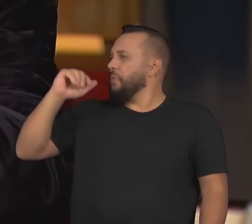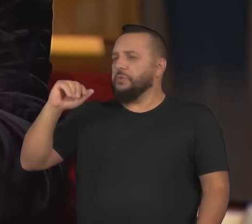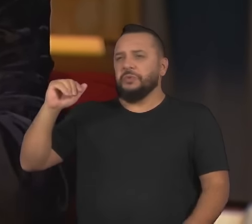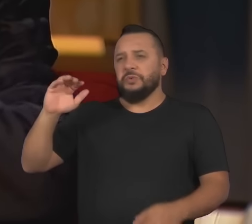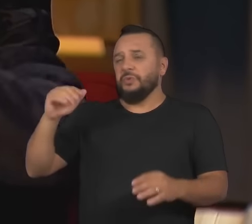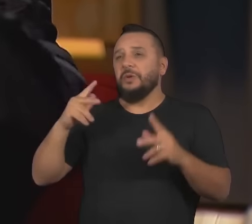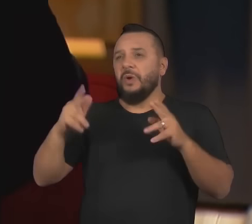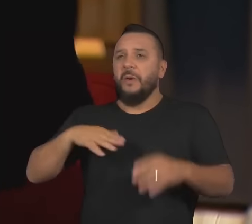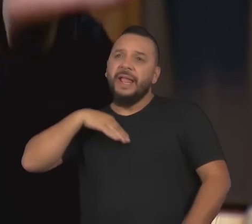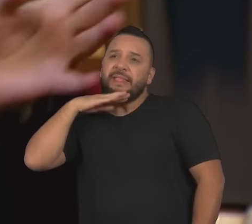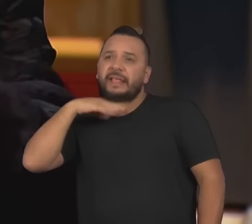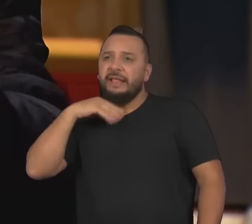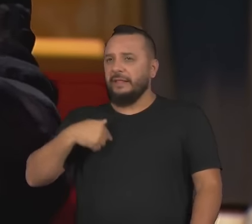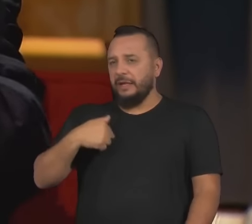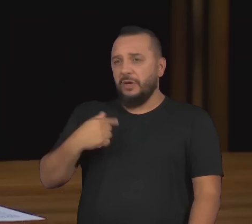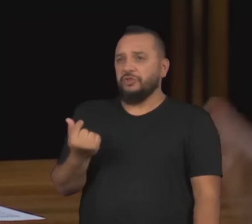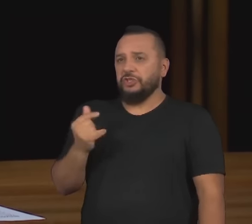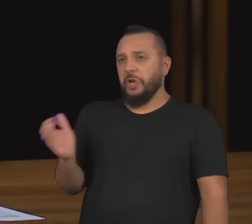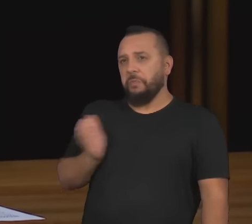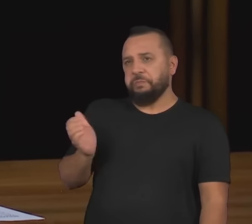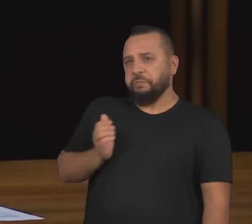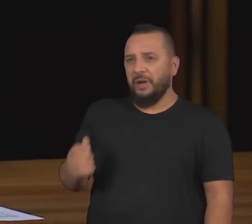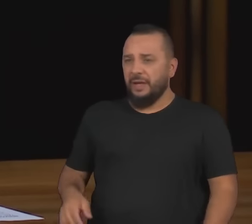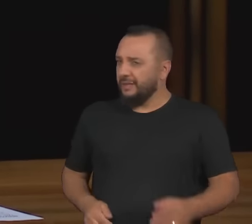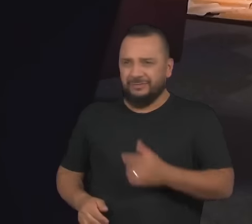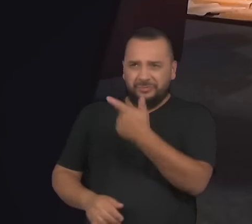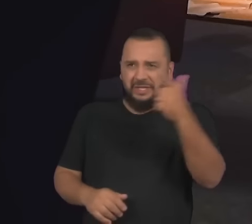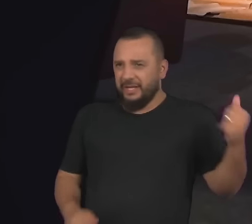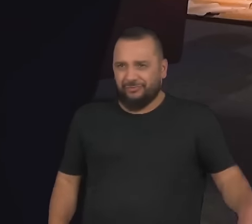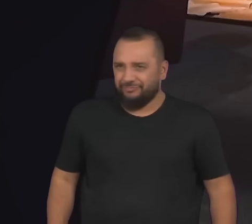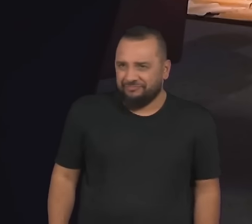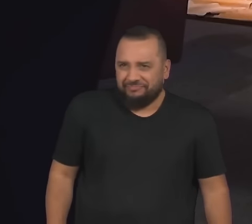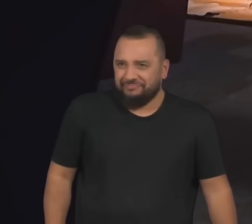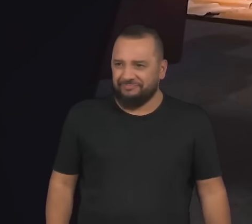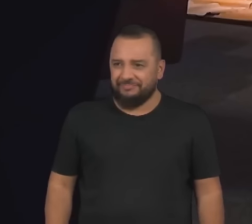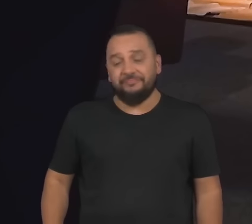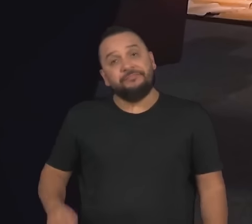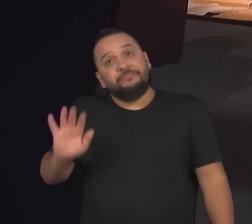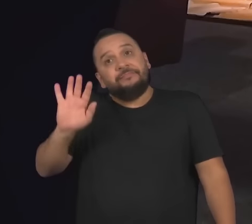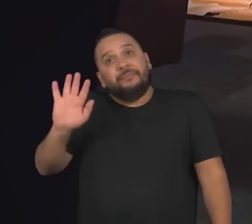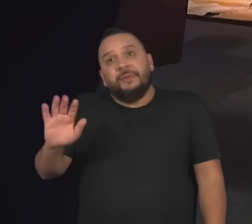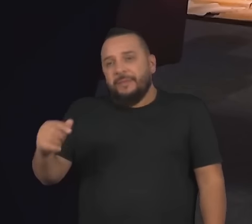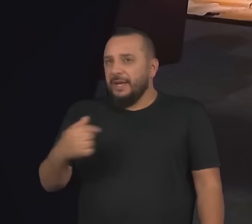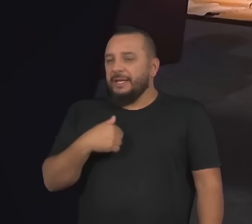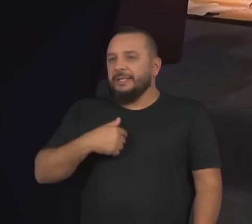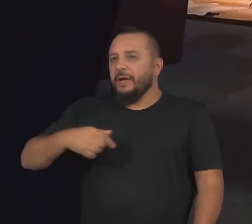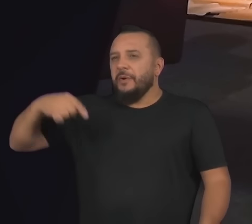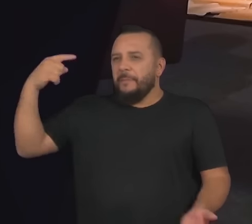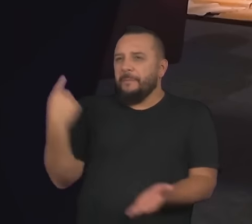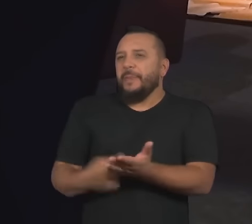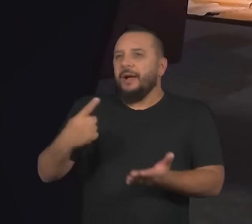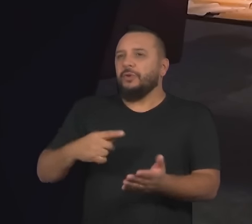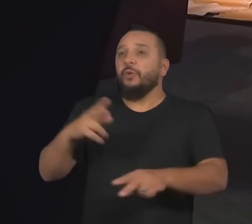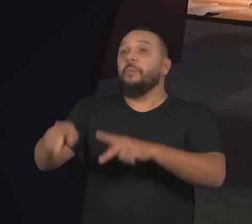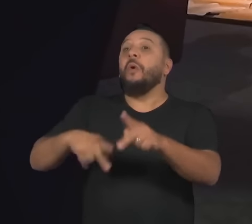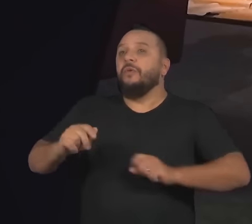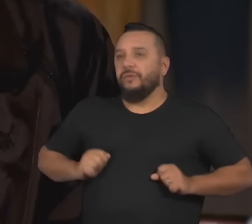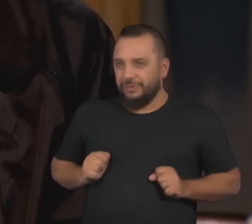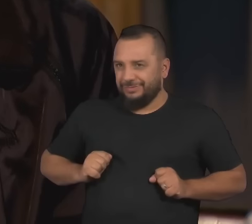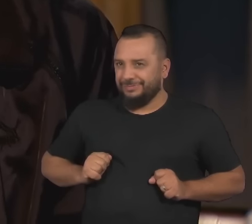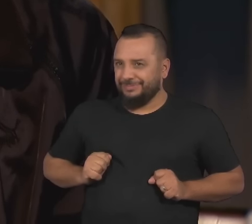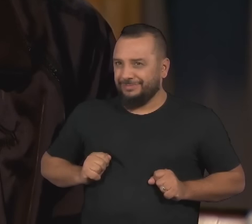ganhei dinheiro, não fiquei rico, né? Essas coisas todas. Eu não sou um artista de massa. Mas o meu papo é com um grande público. Então,